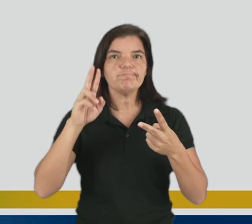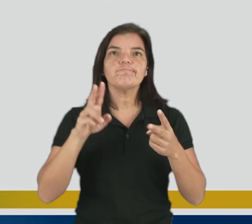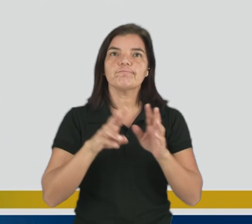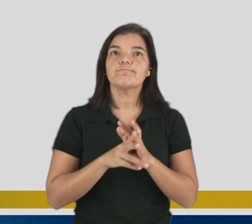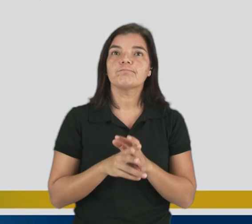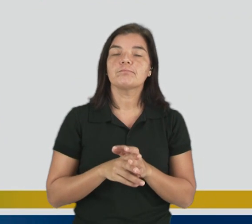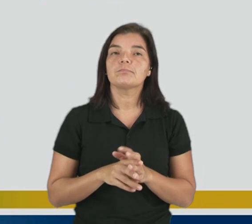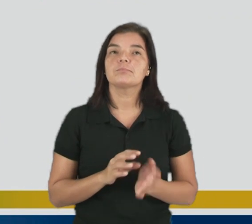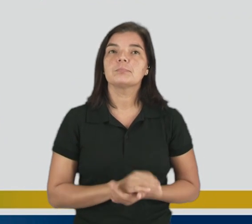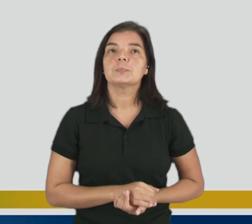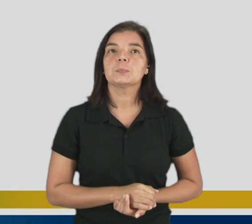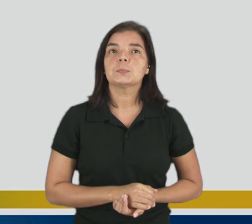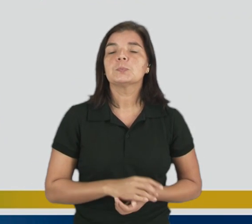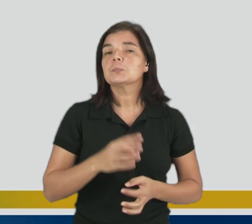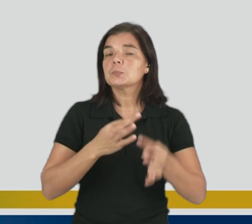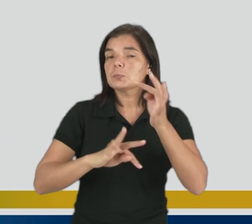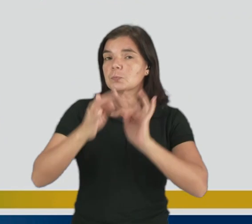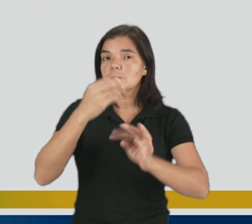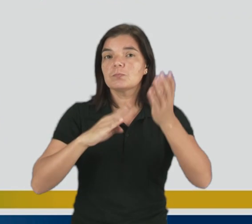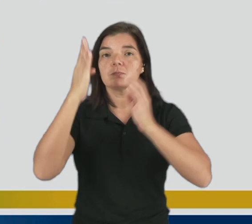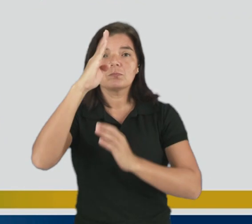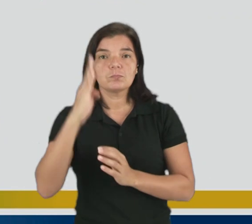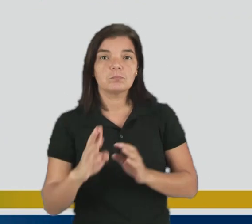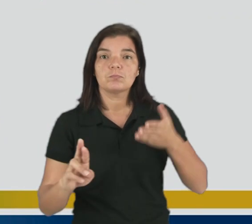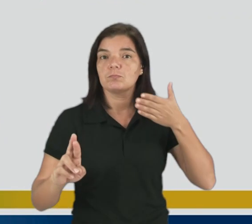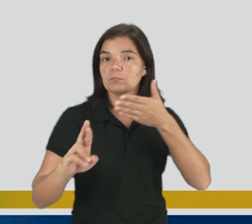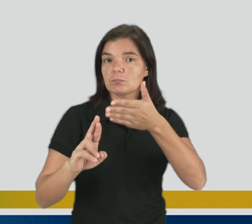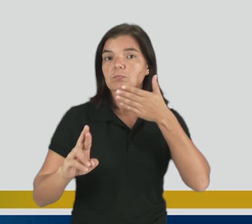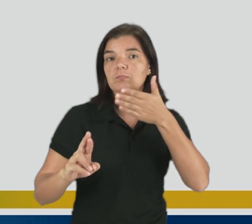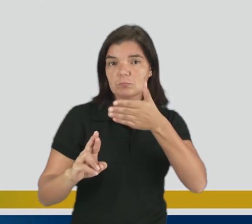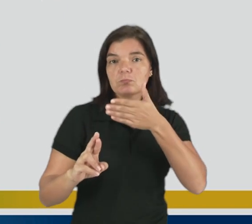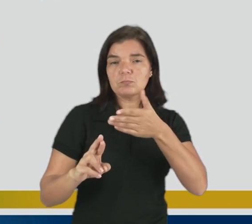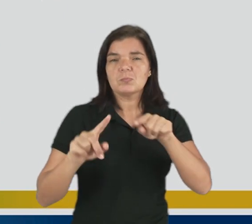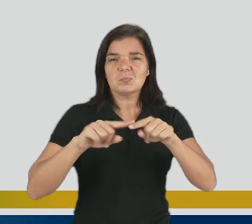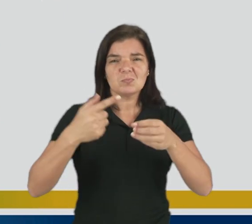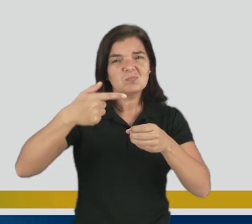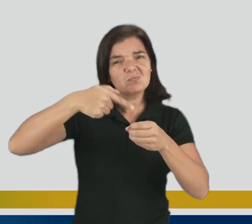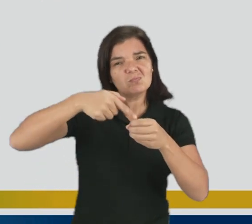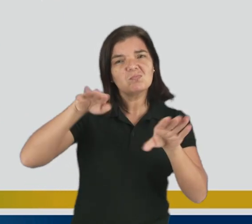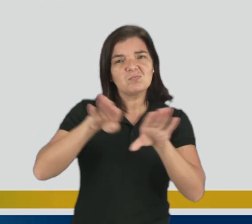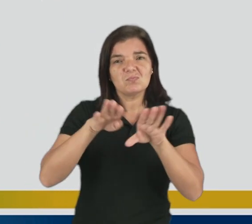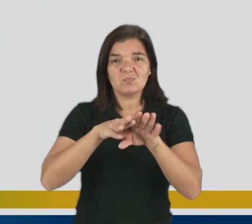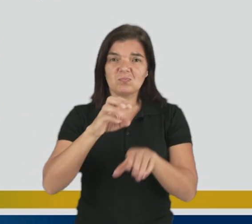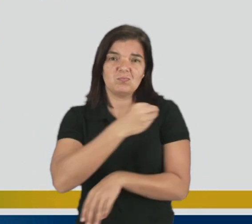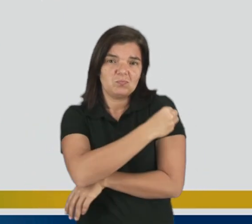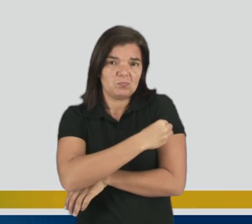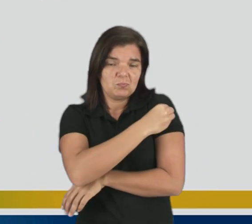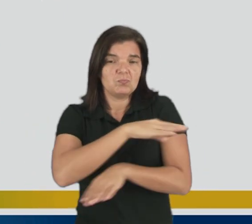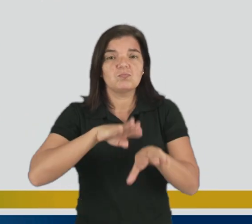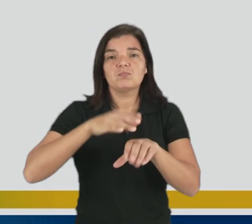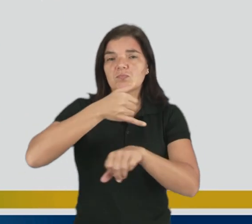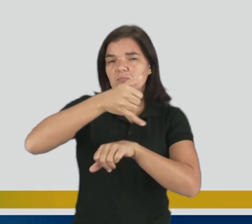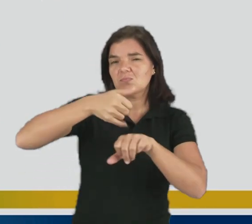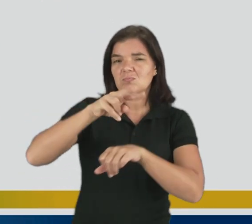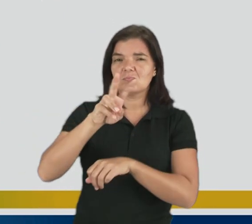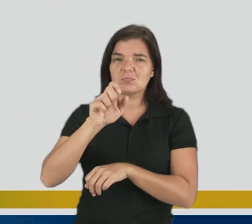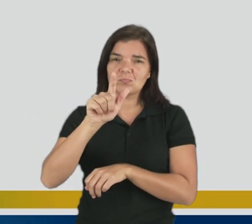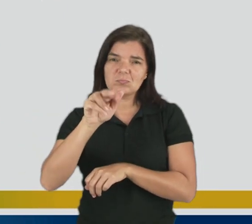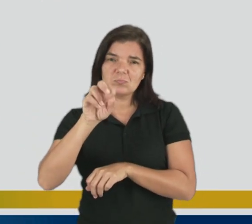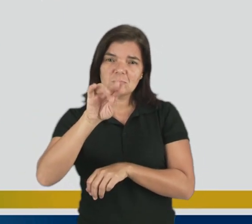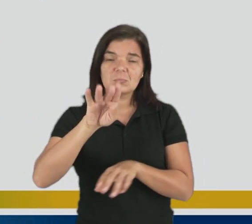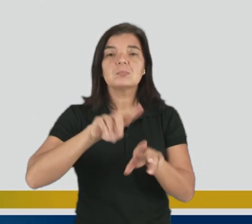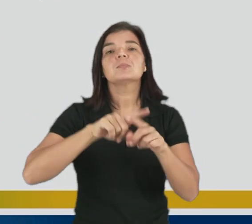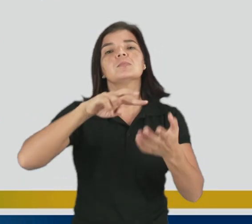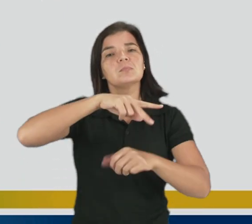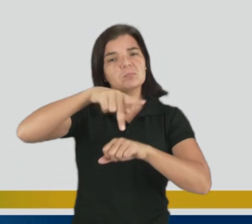título do texto, e diz assim: a tecnologia brasileira referente à produção de combustível à base de etanol e de óleos vegetais é o